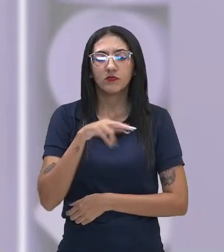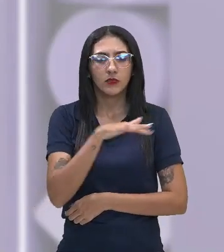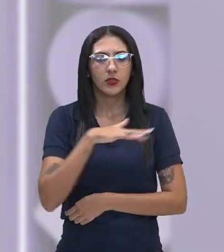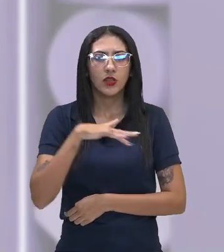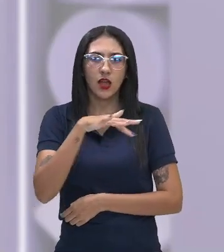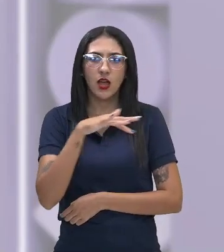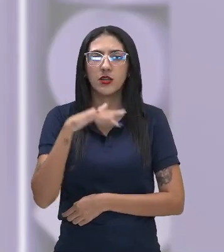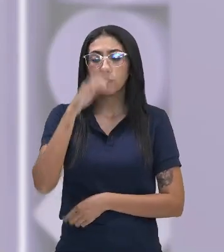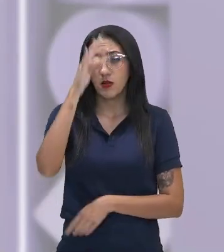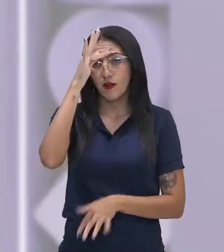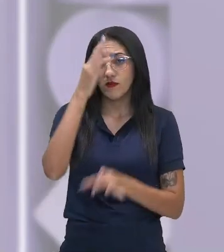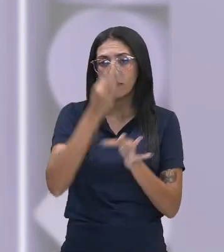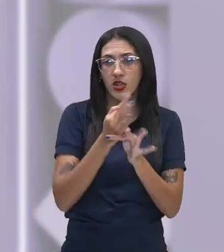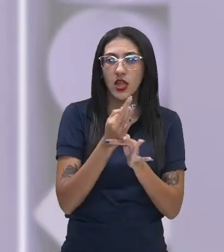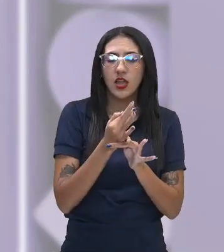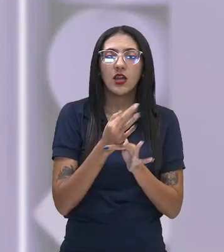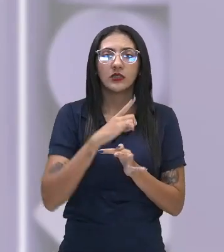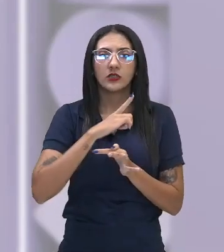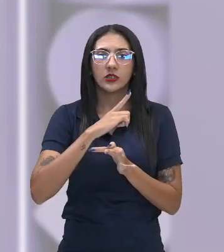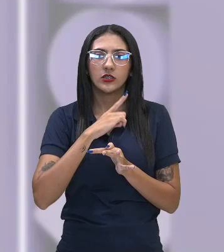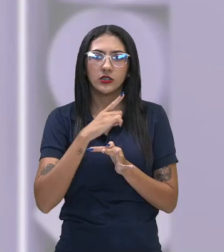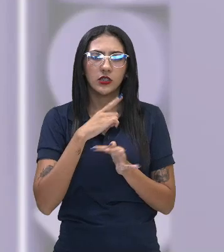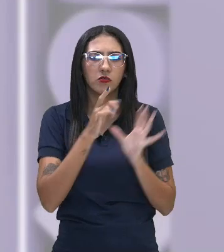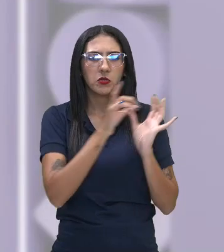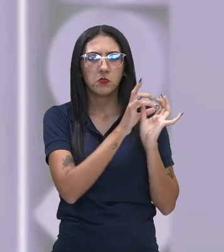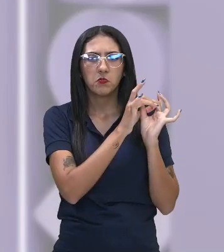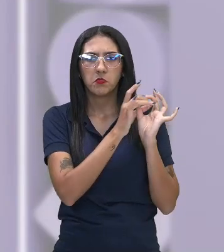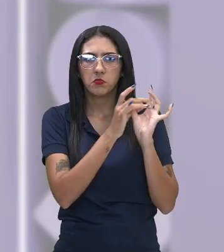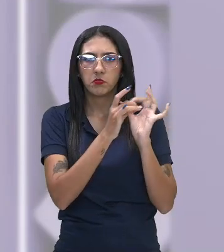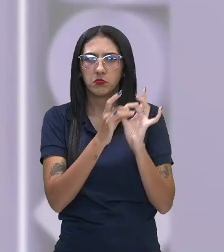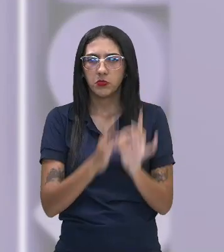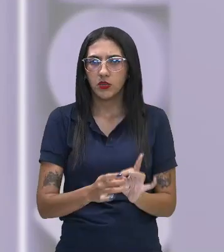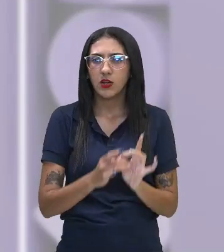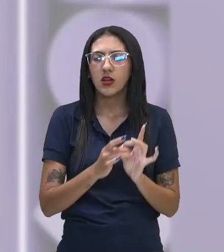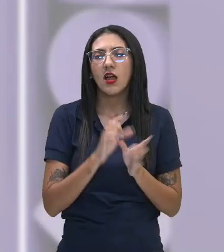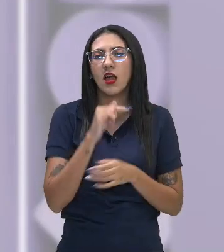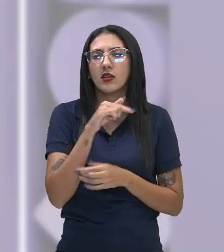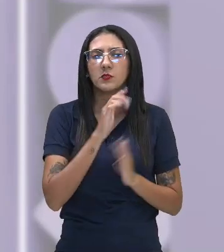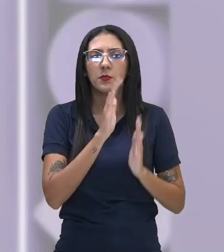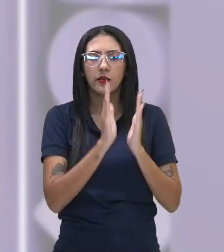uma crença que acompanhou aquela tradição secular,